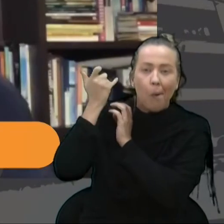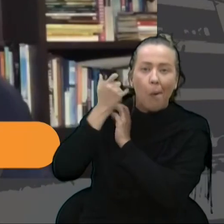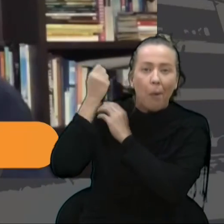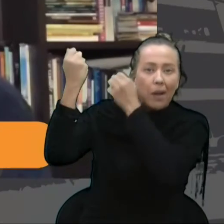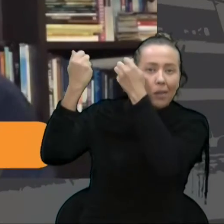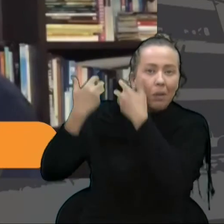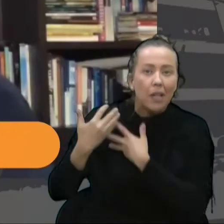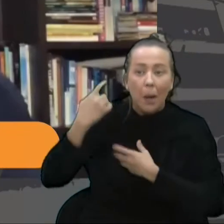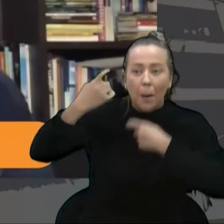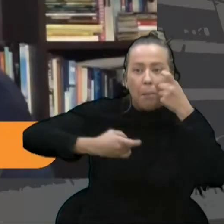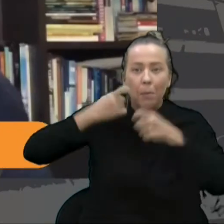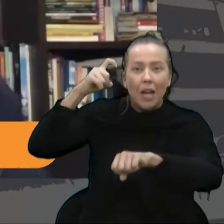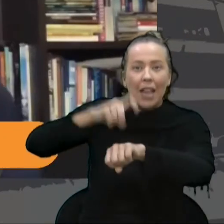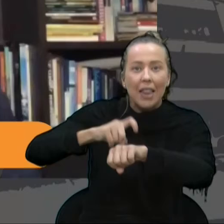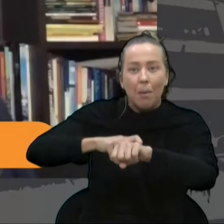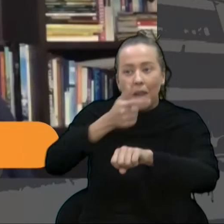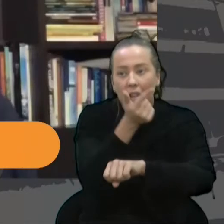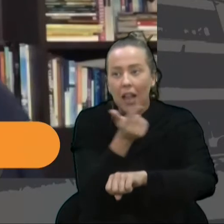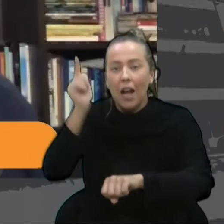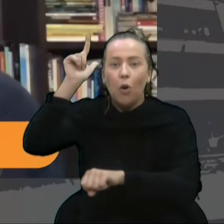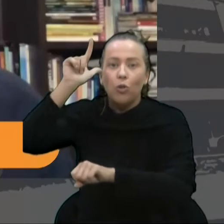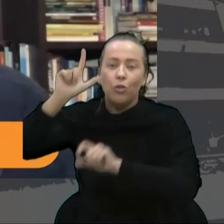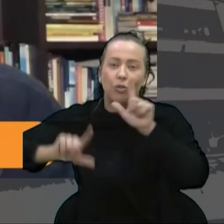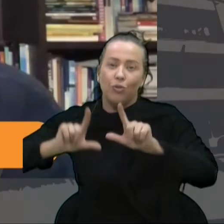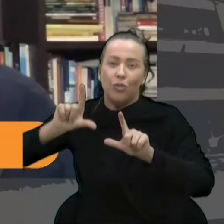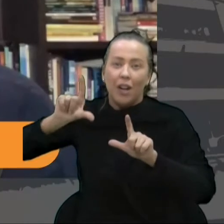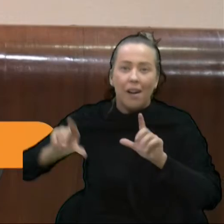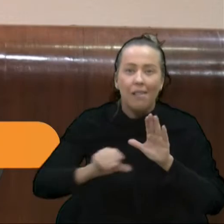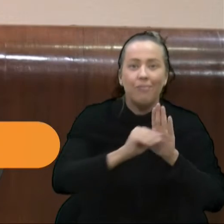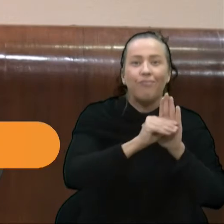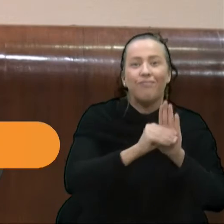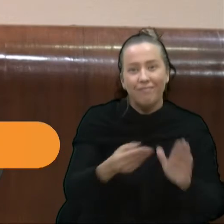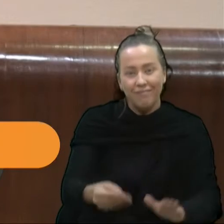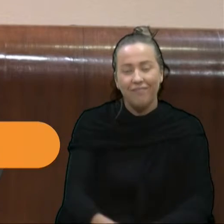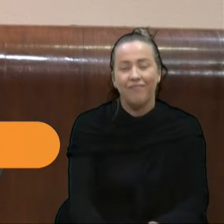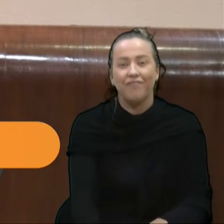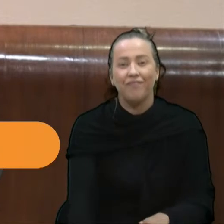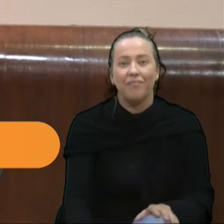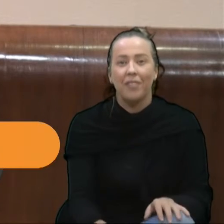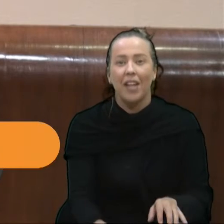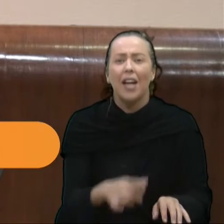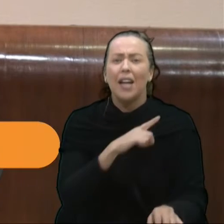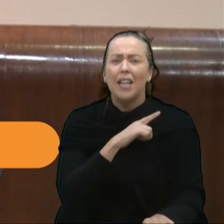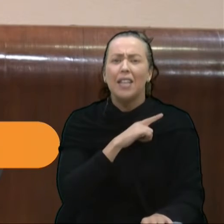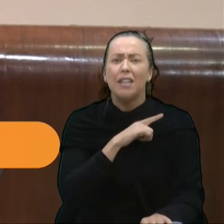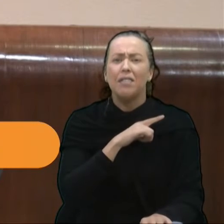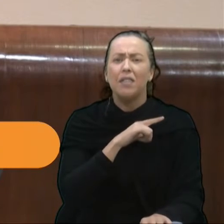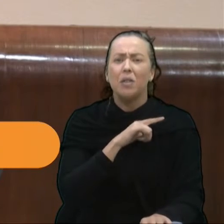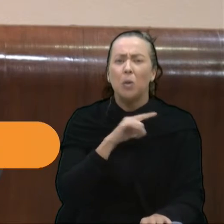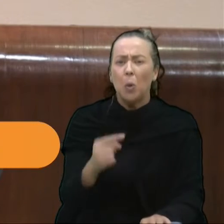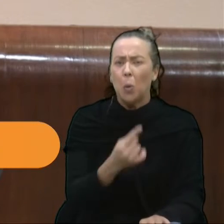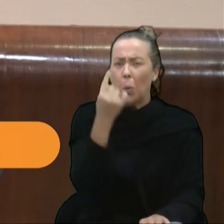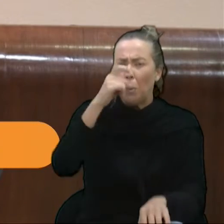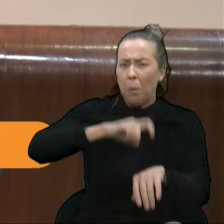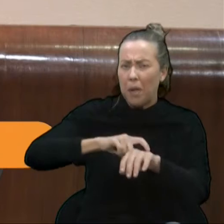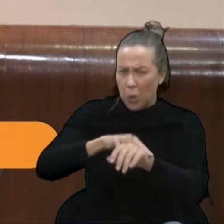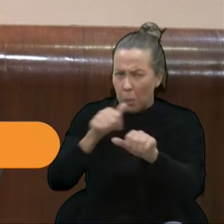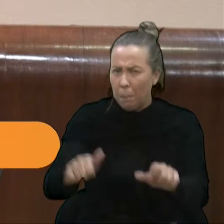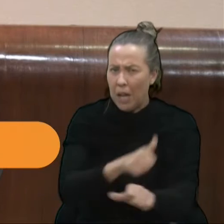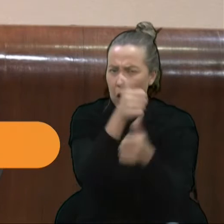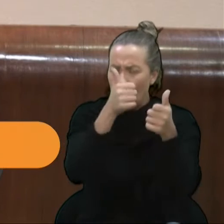preocupado porque tem que entrar outro programa. É isso. Teve uma época melhor para se opinar